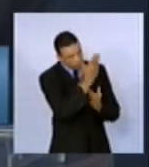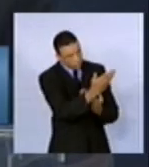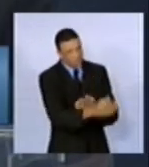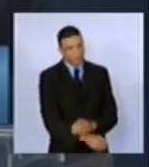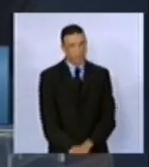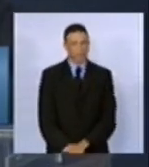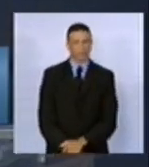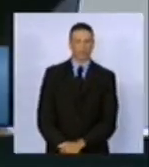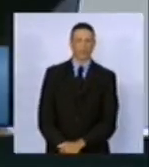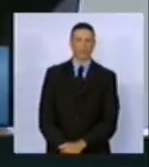olhada